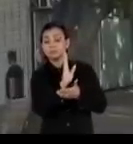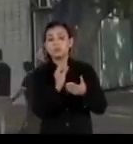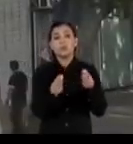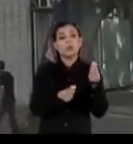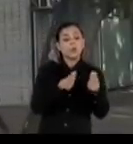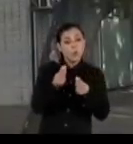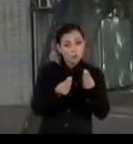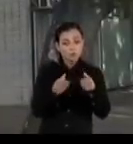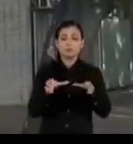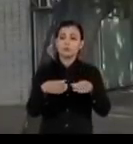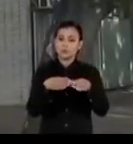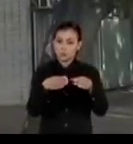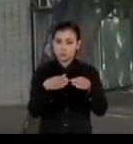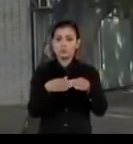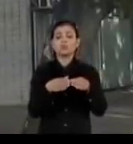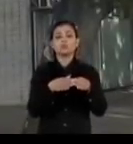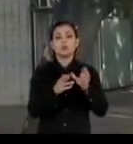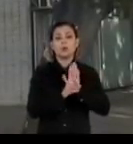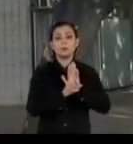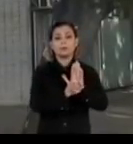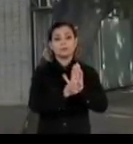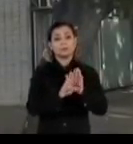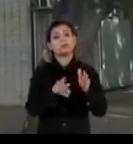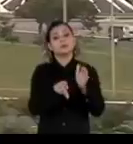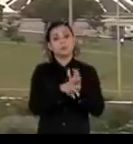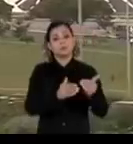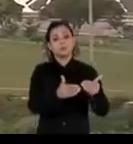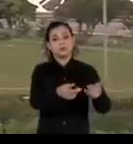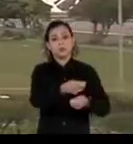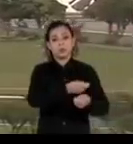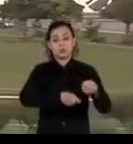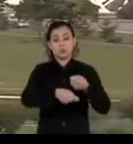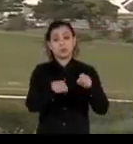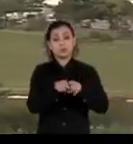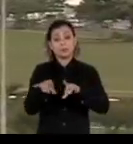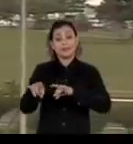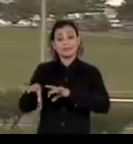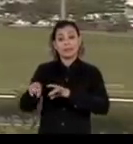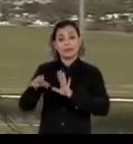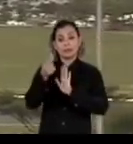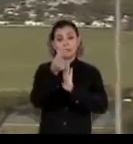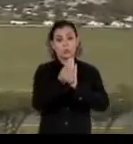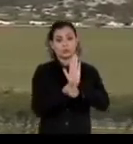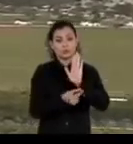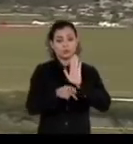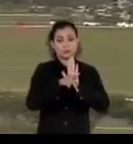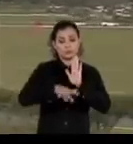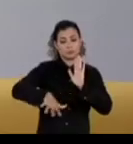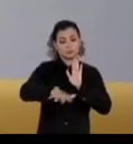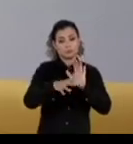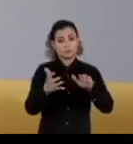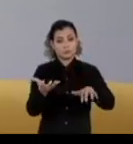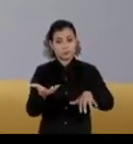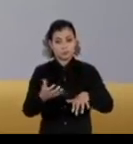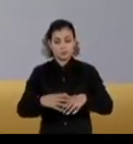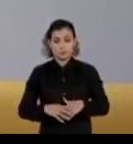de parlamentares, representantes do Ministério da Economia e técnicos de orçamento no Congresso.